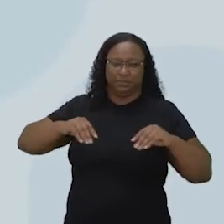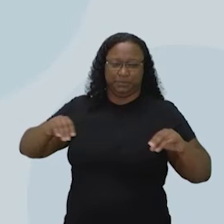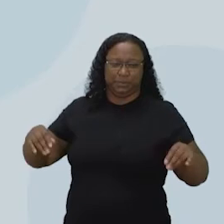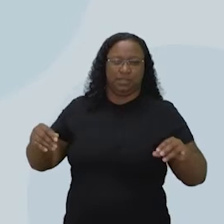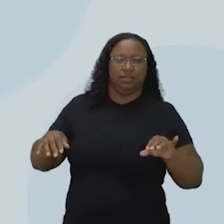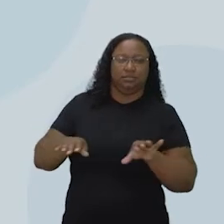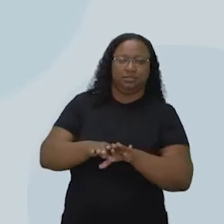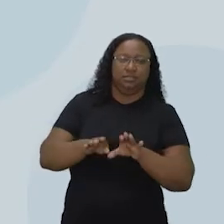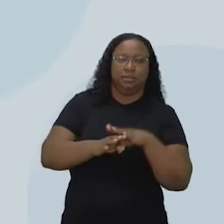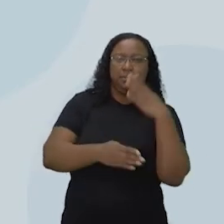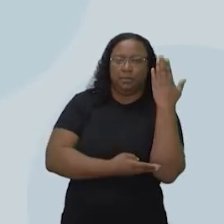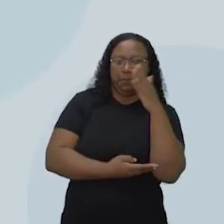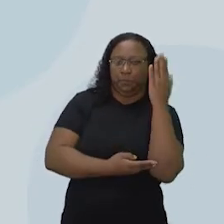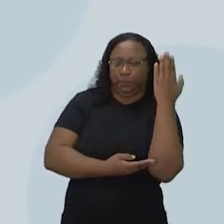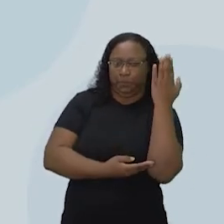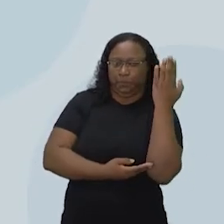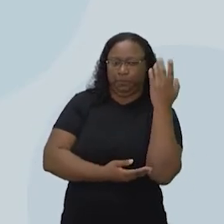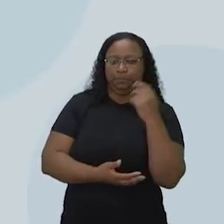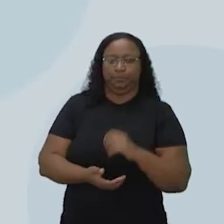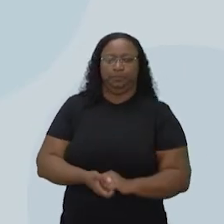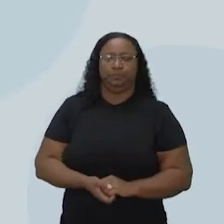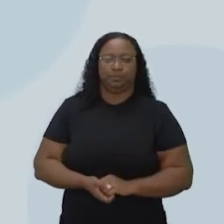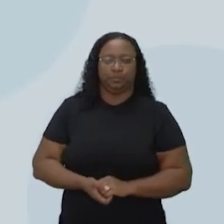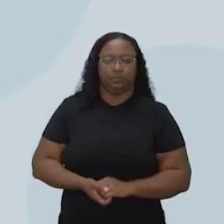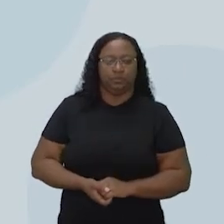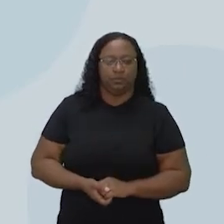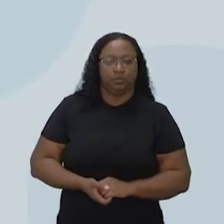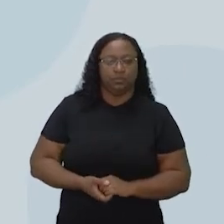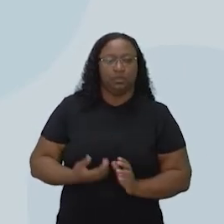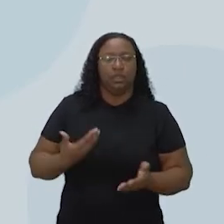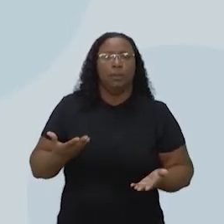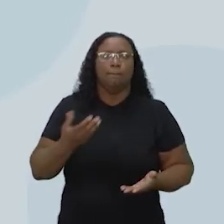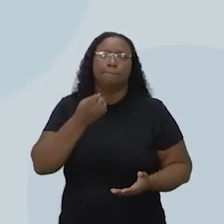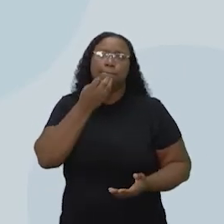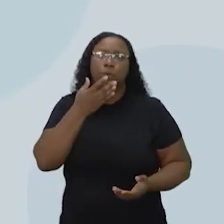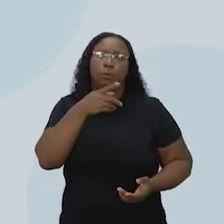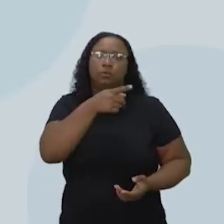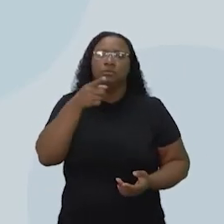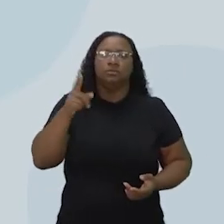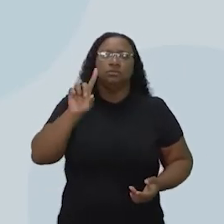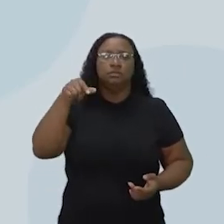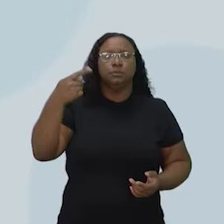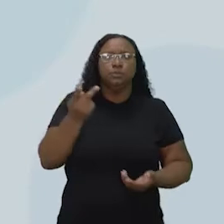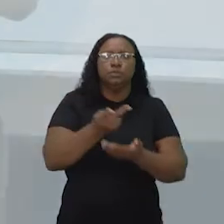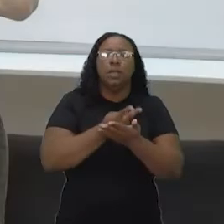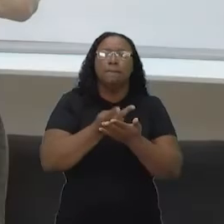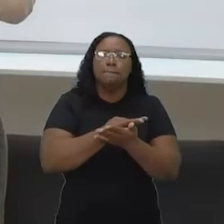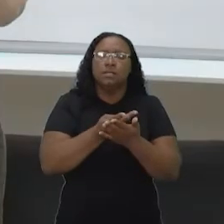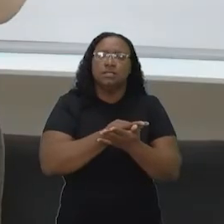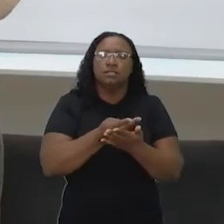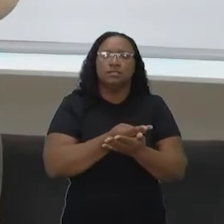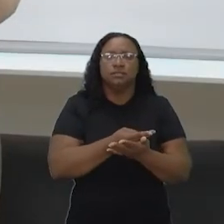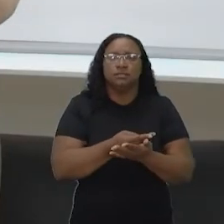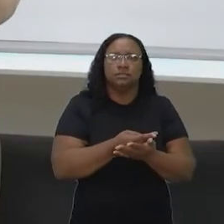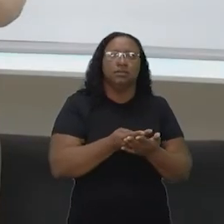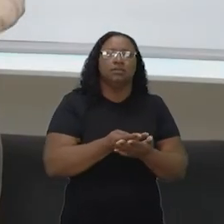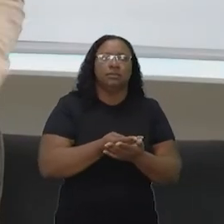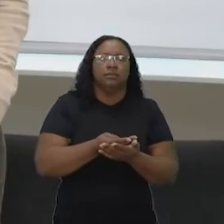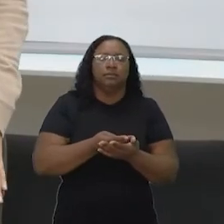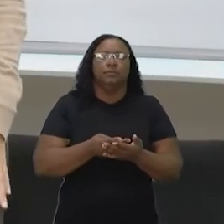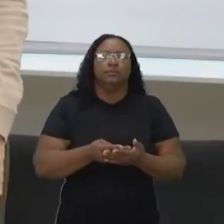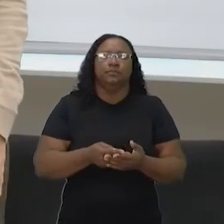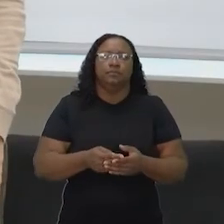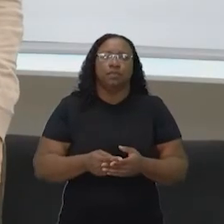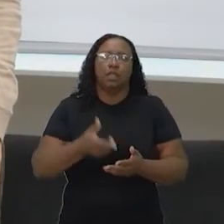que tem um pouquinho aí de poder calorífico. É bom para depois vocês forem fazer uma pesquisa, né, tentar entender melhor,